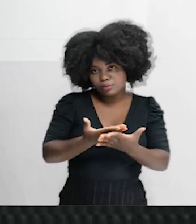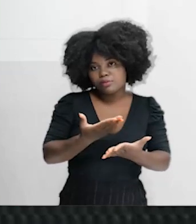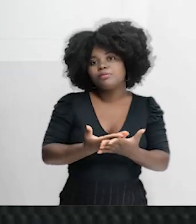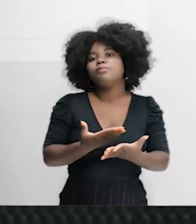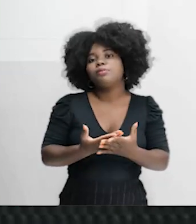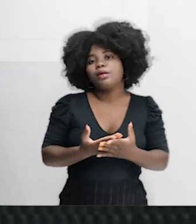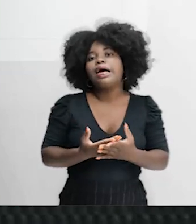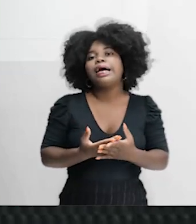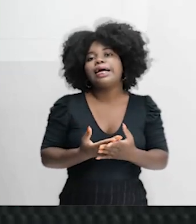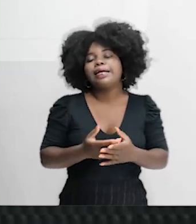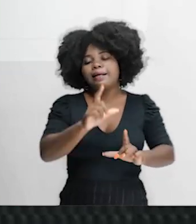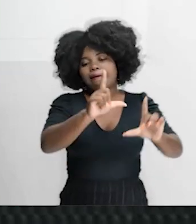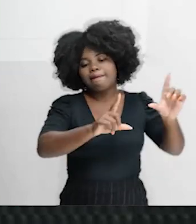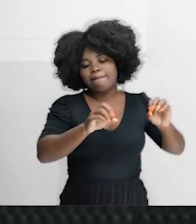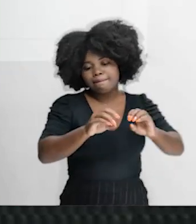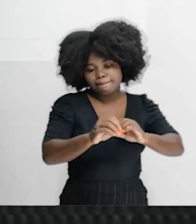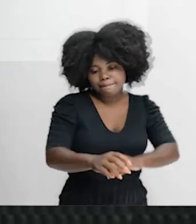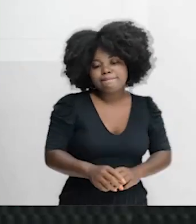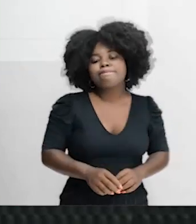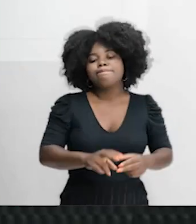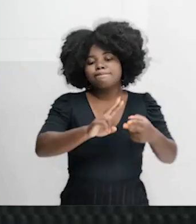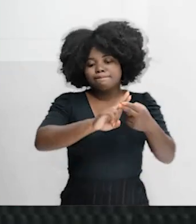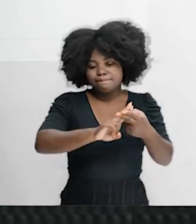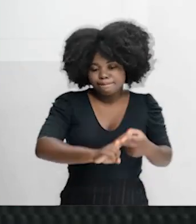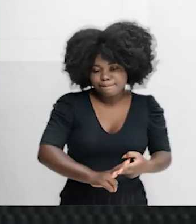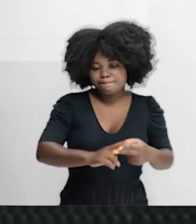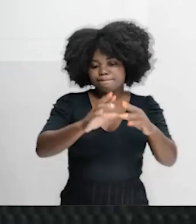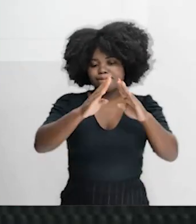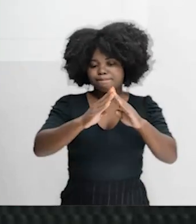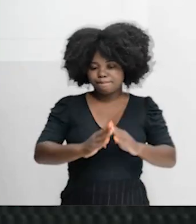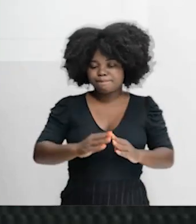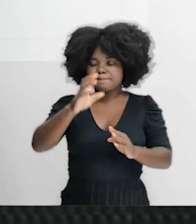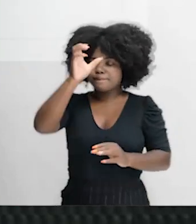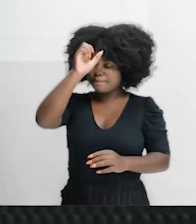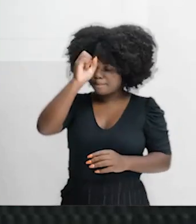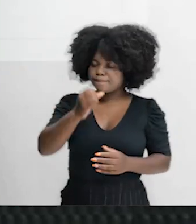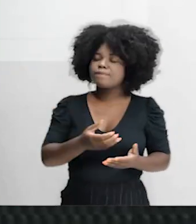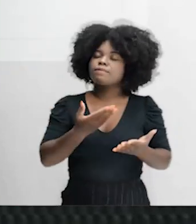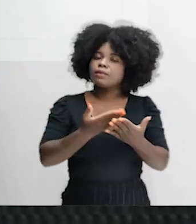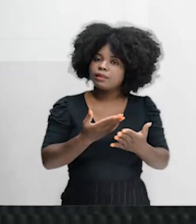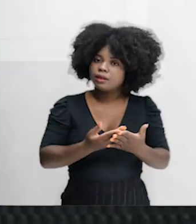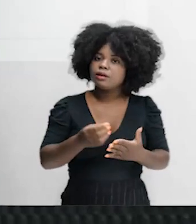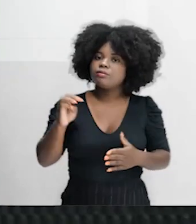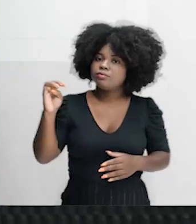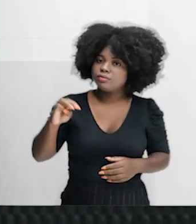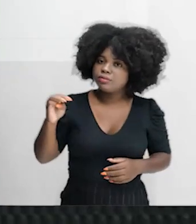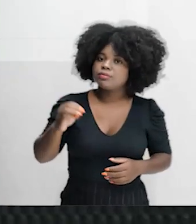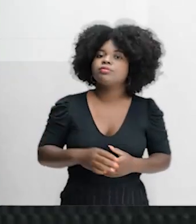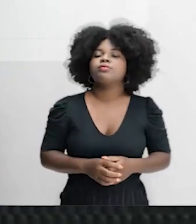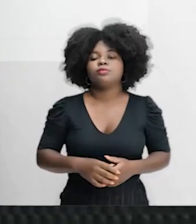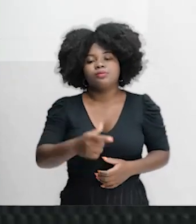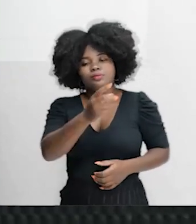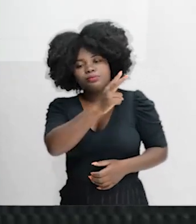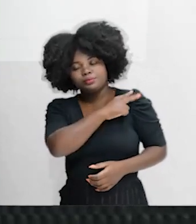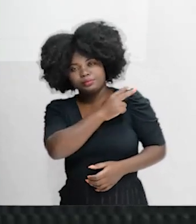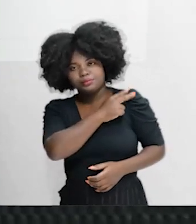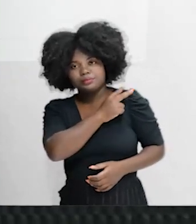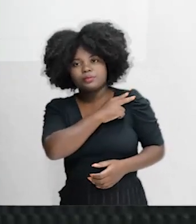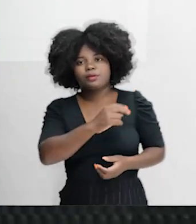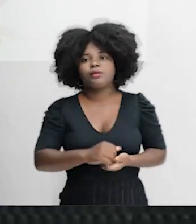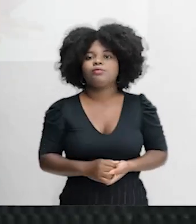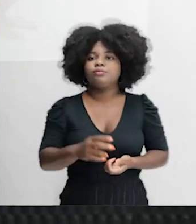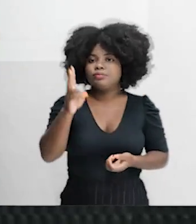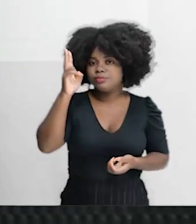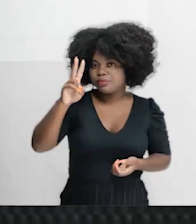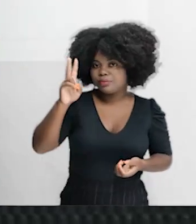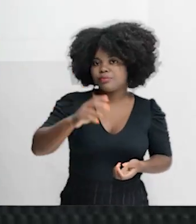TV Educação, né? No programa Hashtag Fica em Casa Aprendendo, para mais uma aula de matemática para os nossos alunos da segunda série do ensino médio. Lembrando